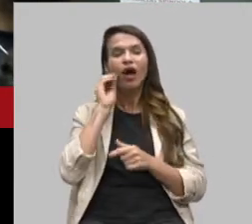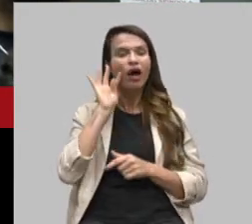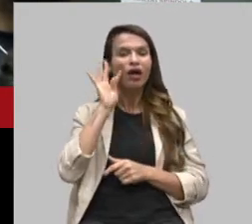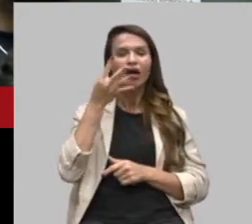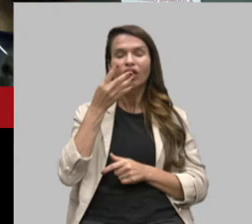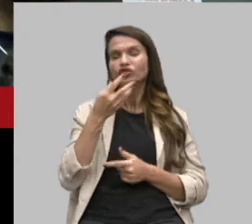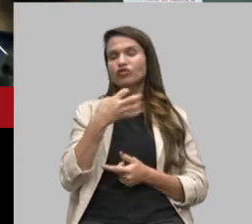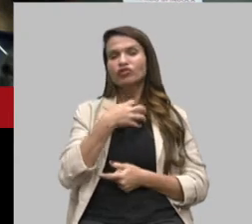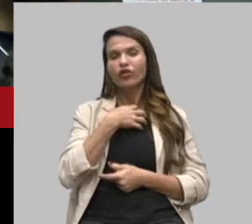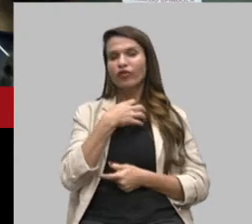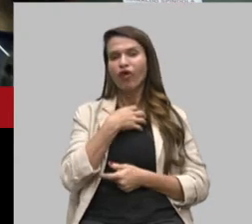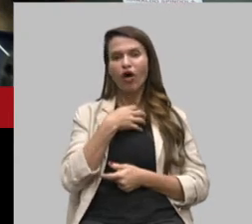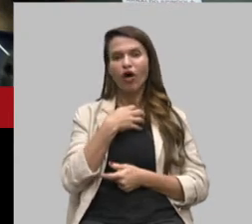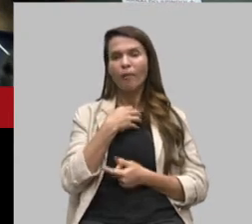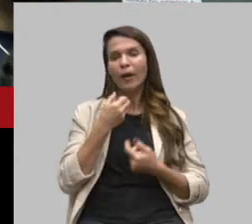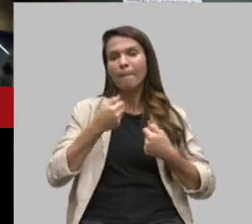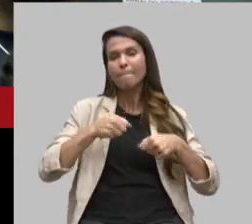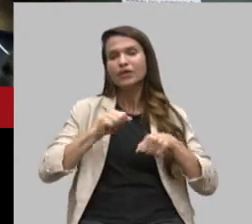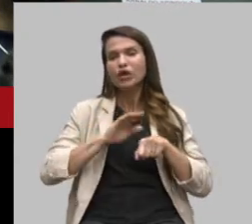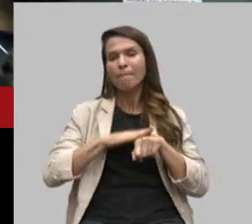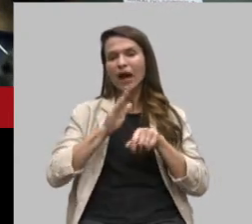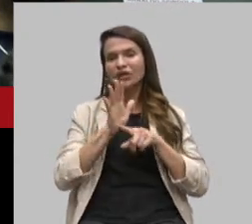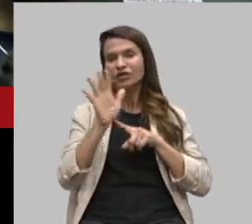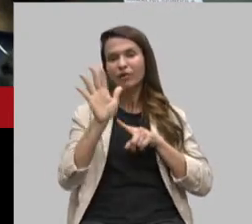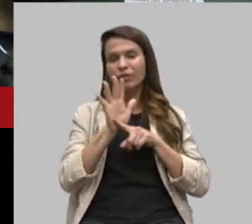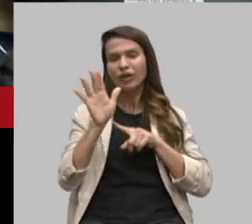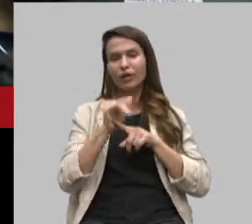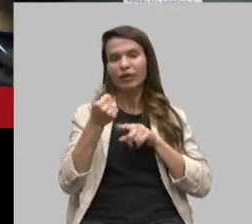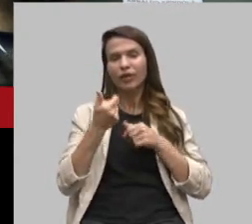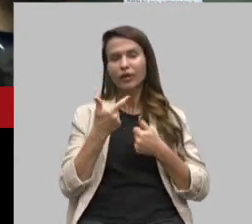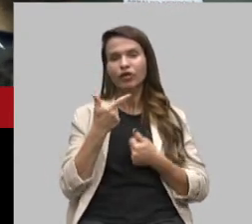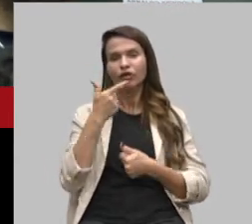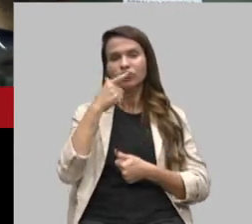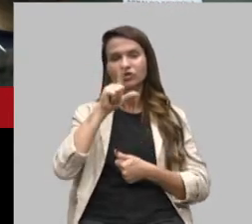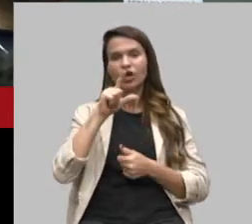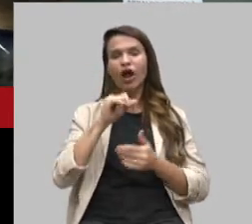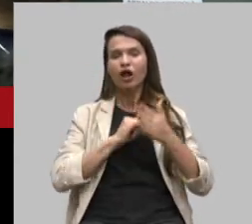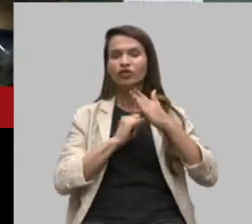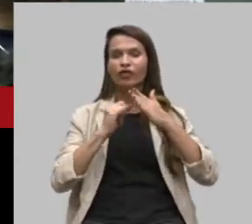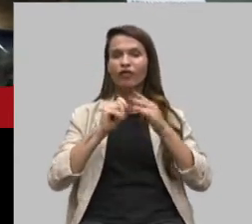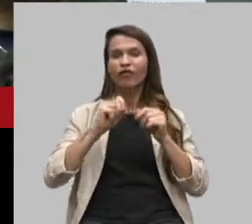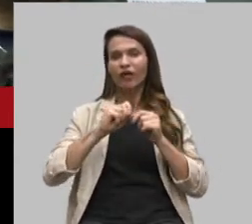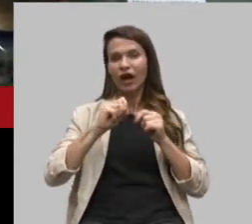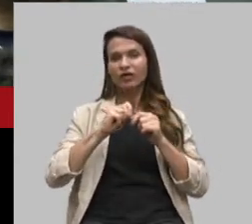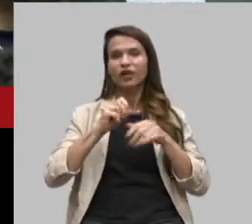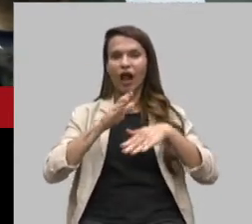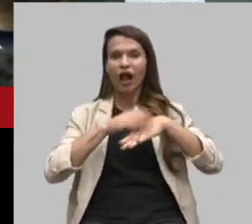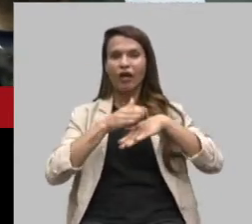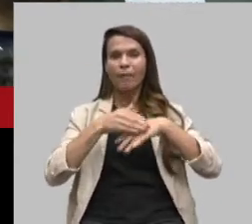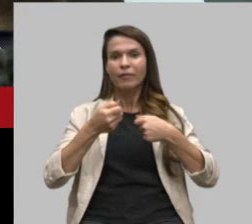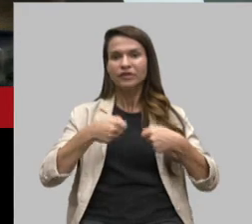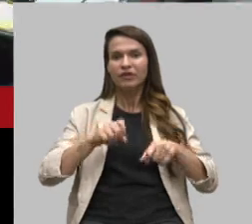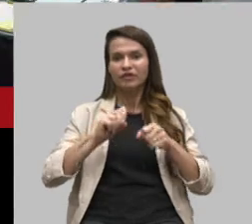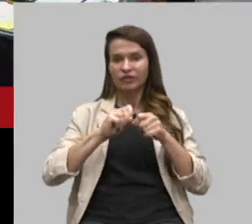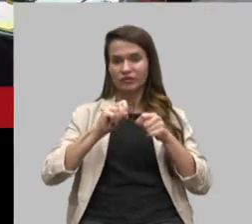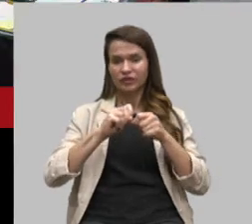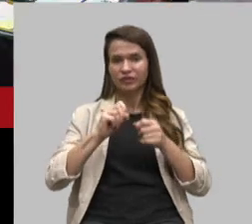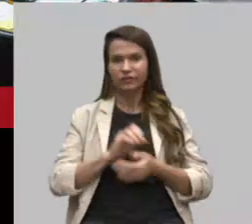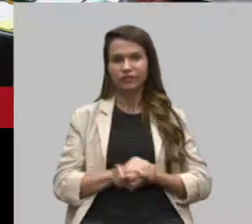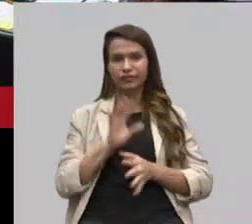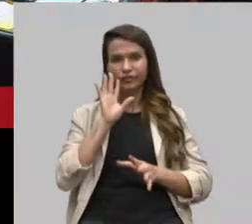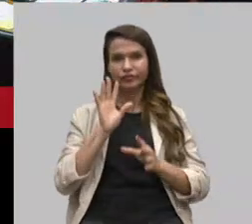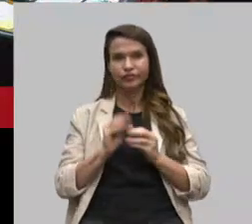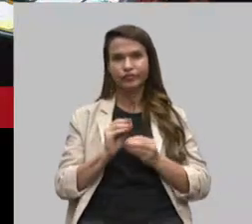que precise de mais demanda para que a instituição Faça algo que ela mesma deveria realizar é